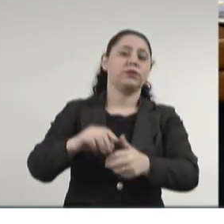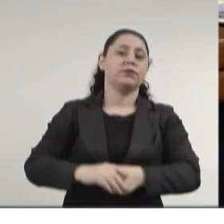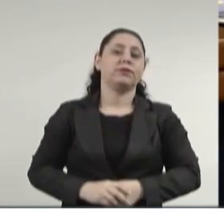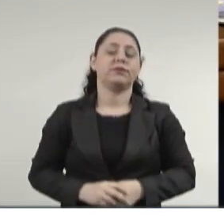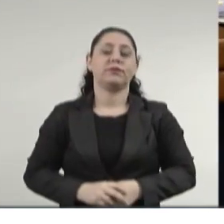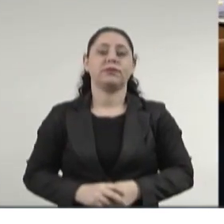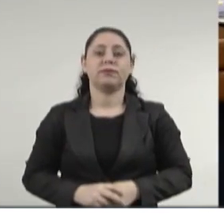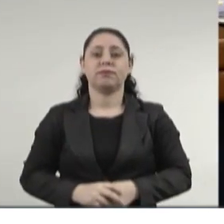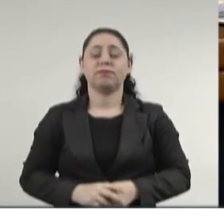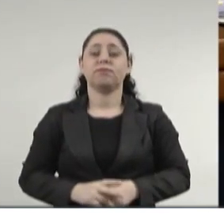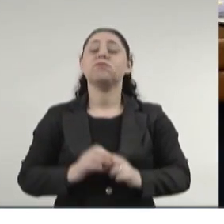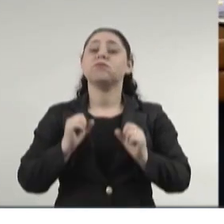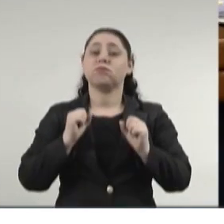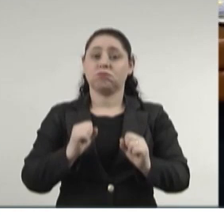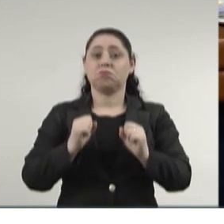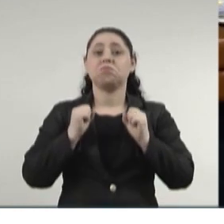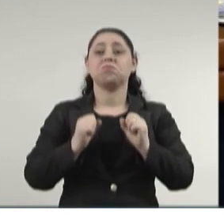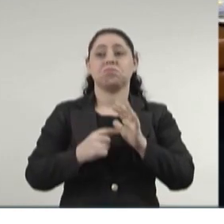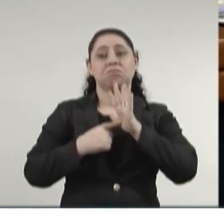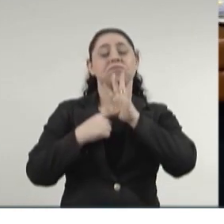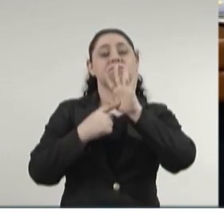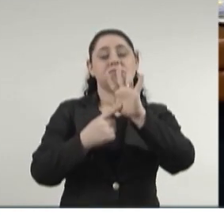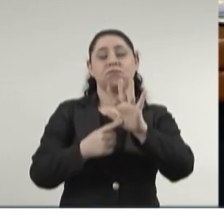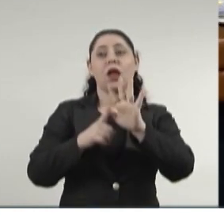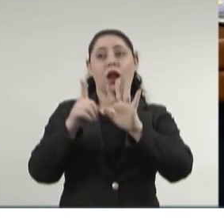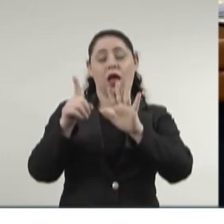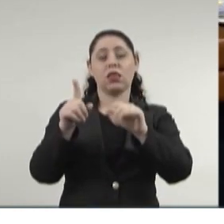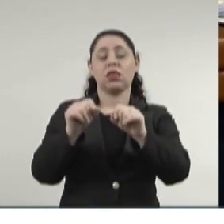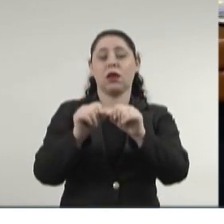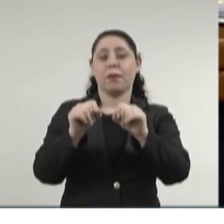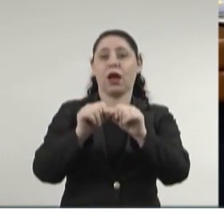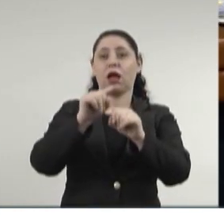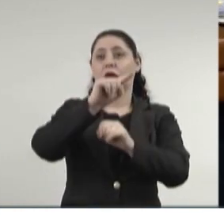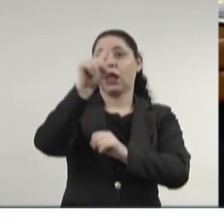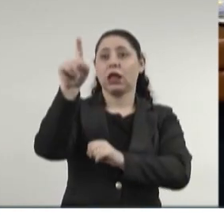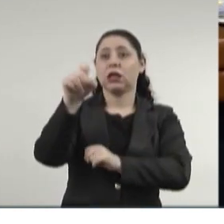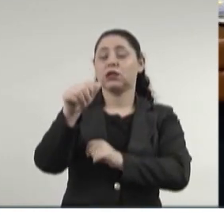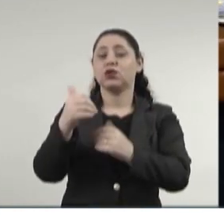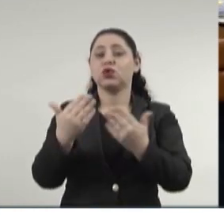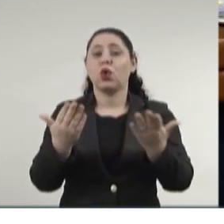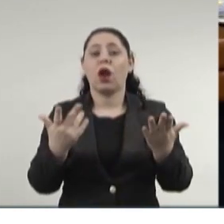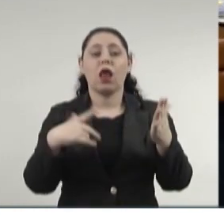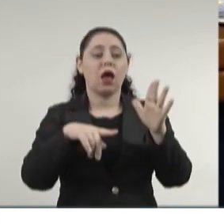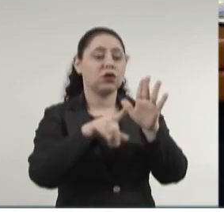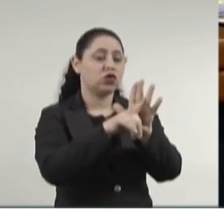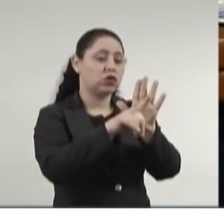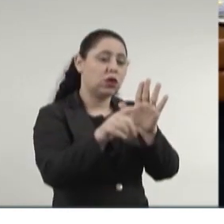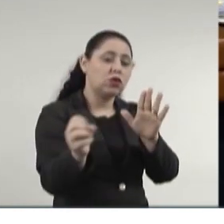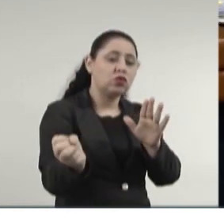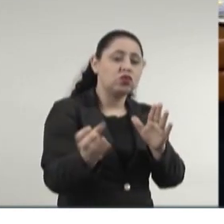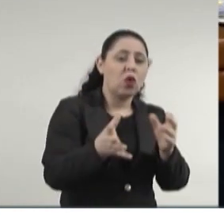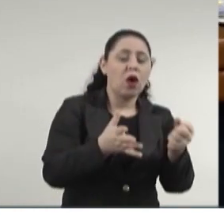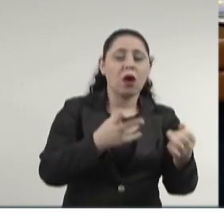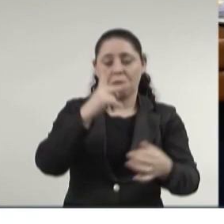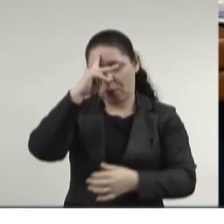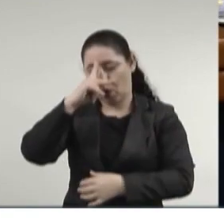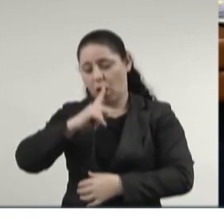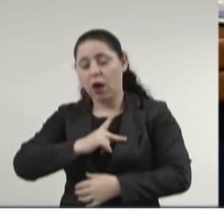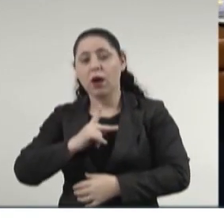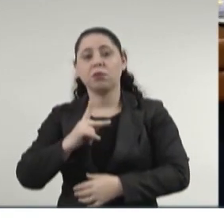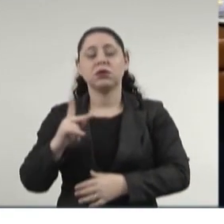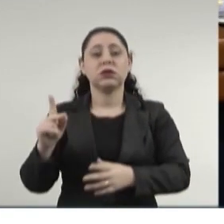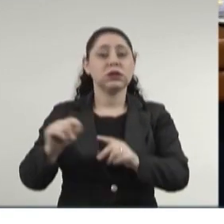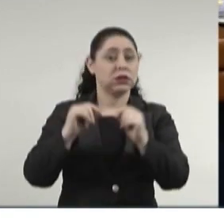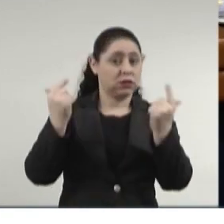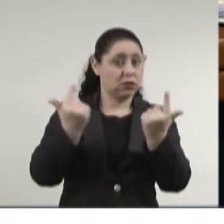né? Nós podemos apresentar lá questões de legislação nossa, enfim,